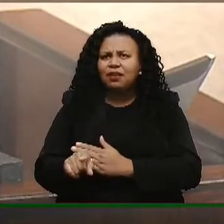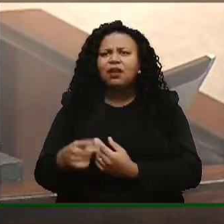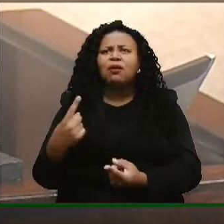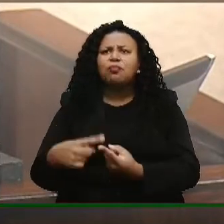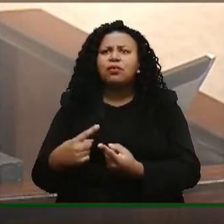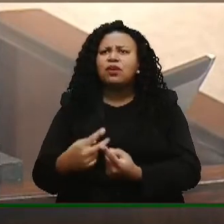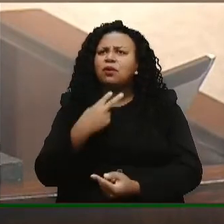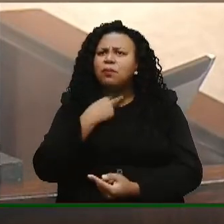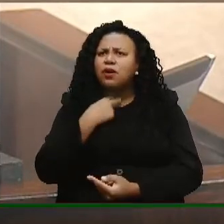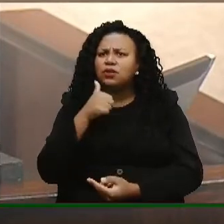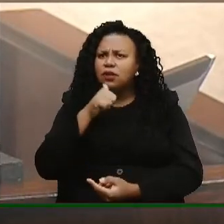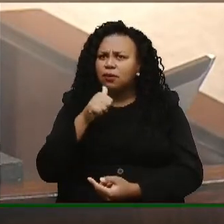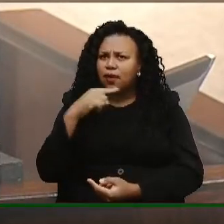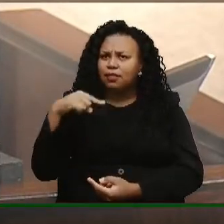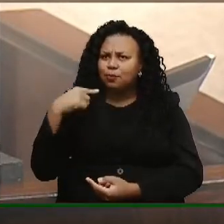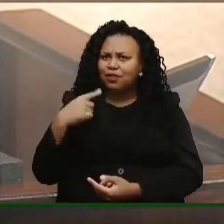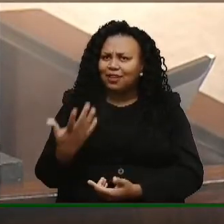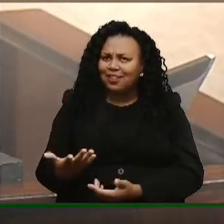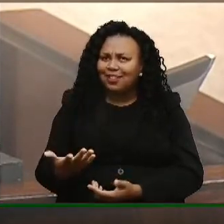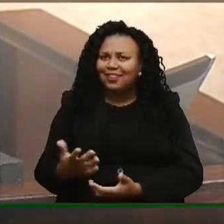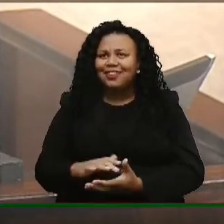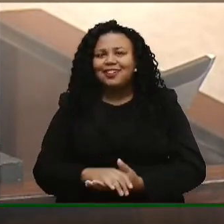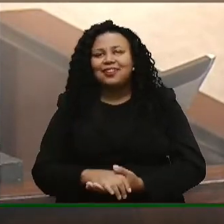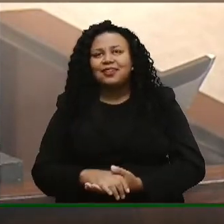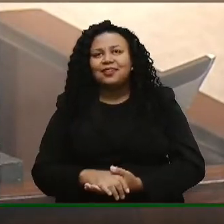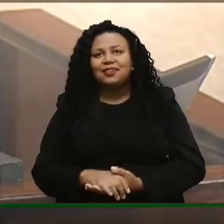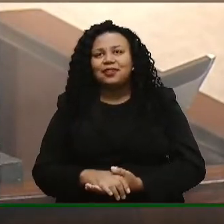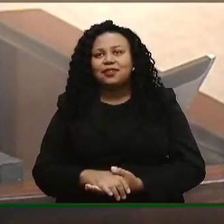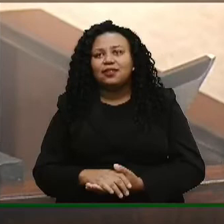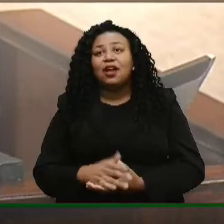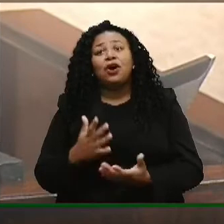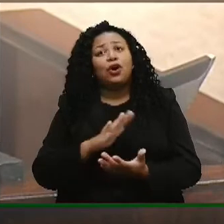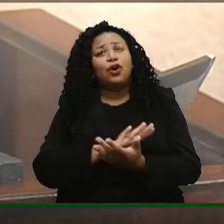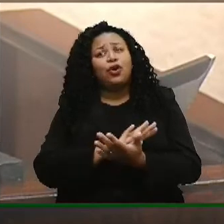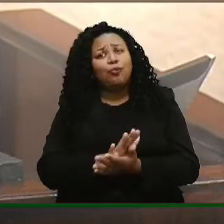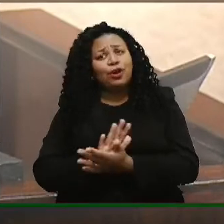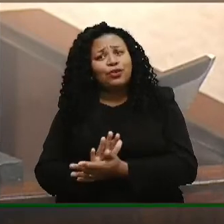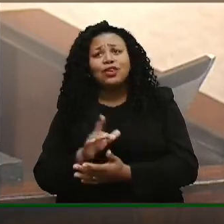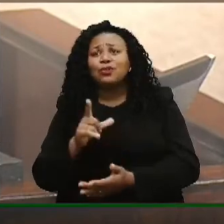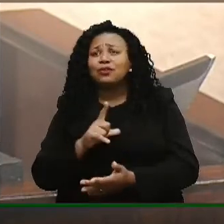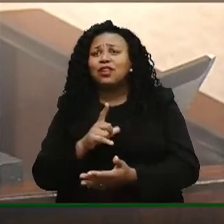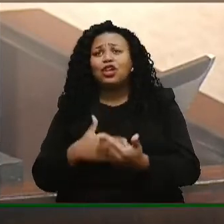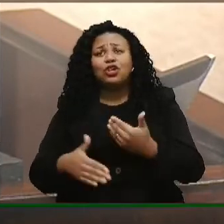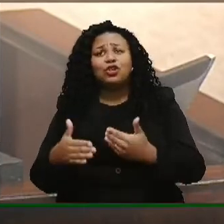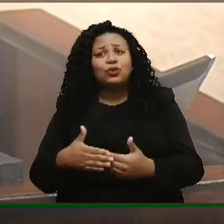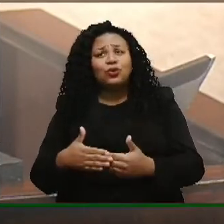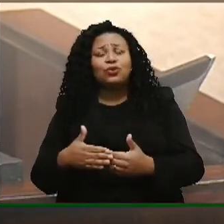por que que não pode ser a mulher a deputada? O preconceito, ele vem de todos os